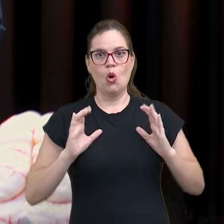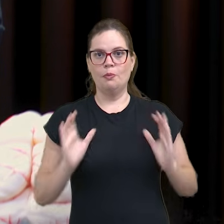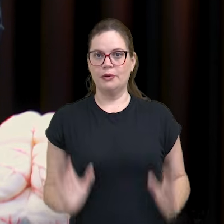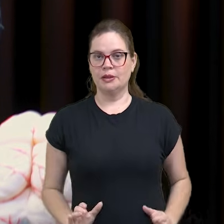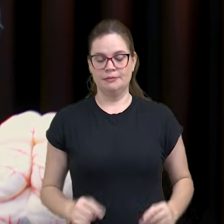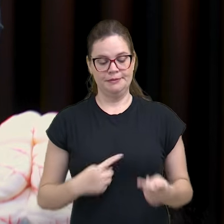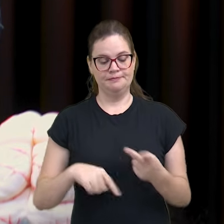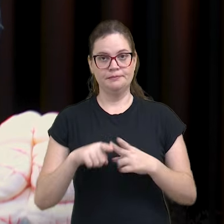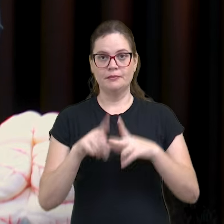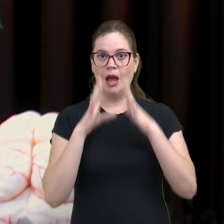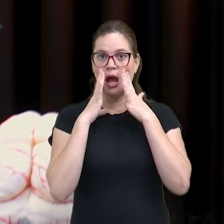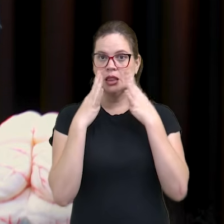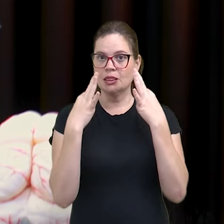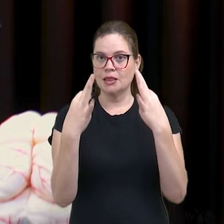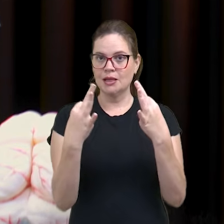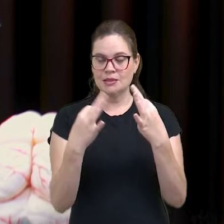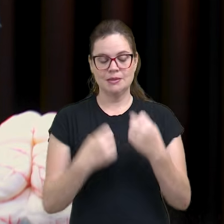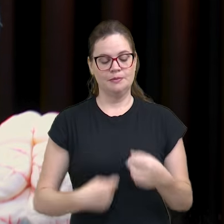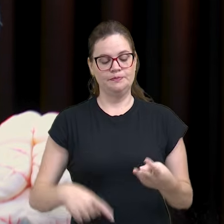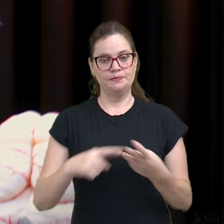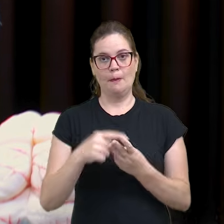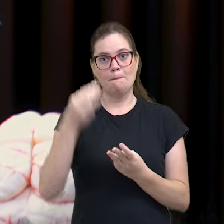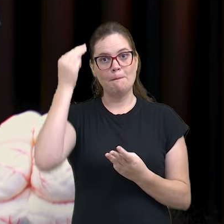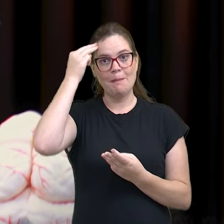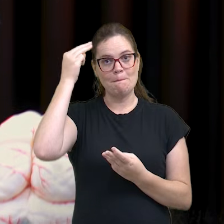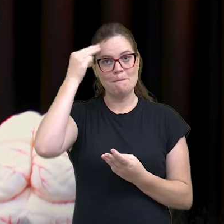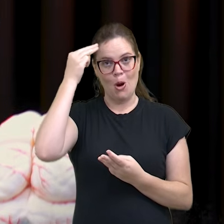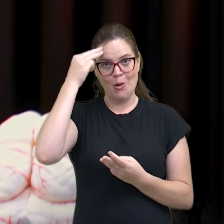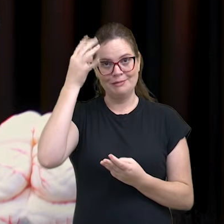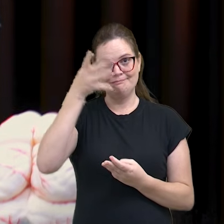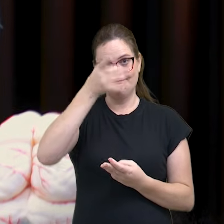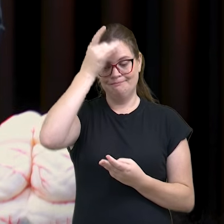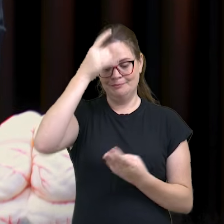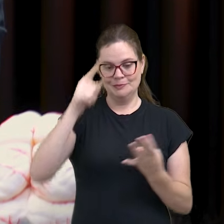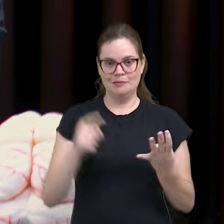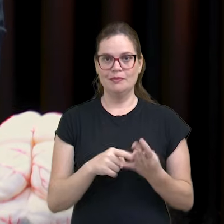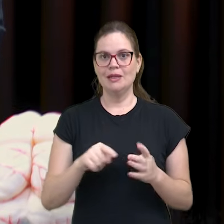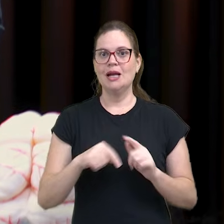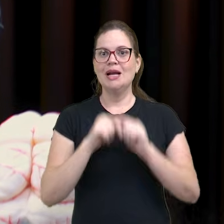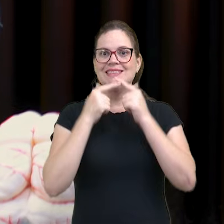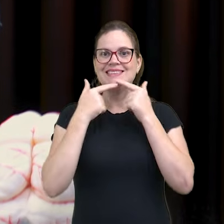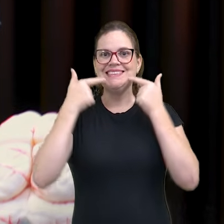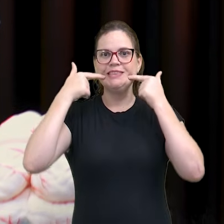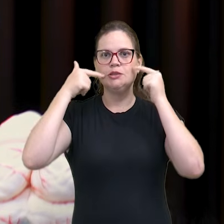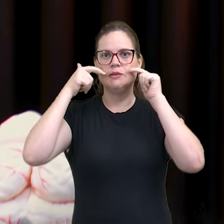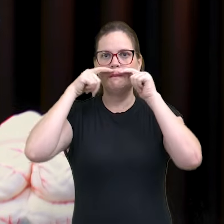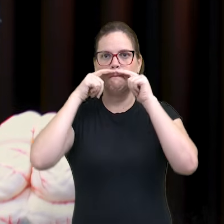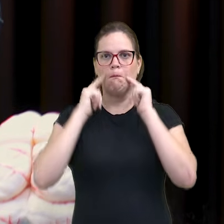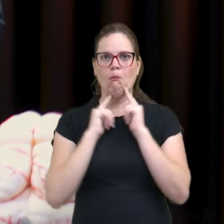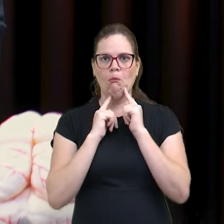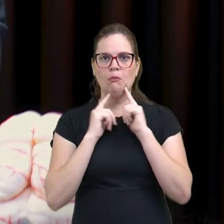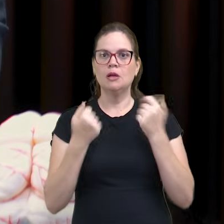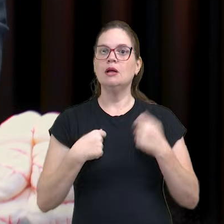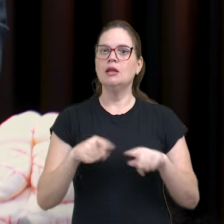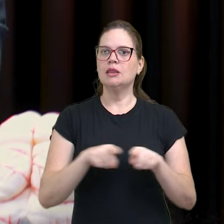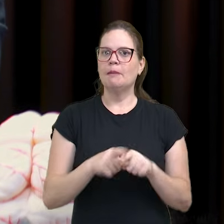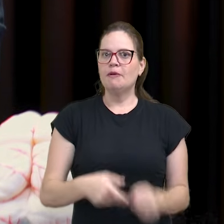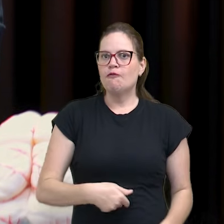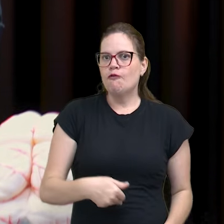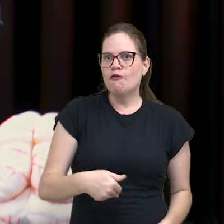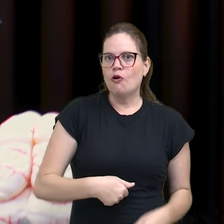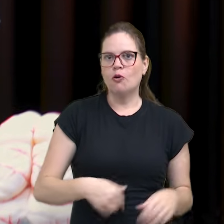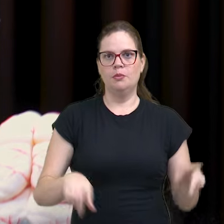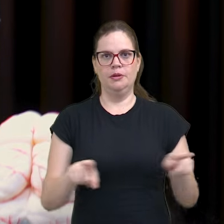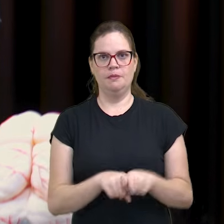ajuda a regular comportamento, atenção, ajuda a regular memória, ajuda a regular o nosso